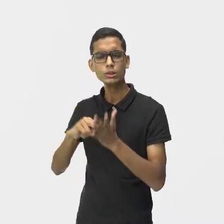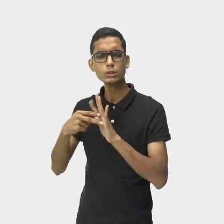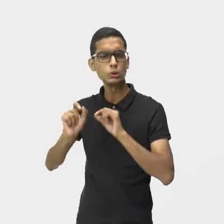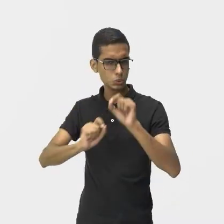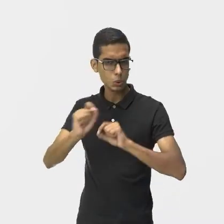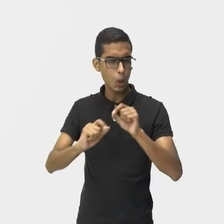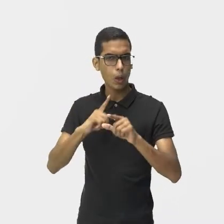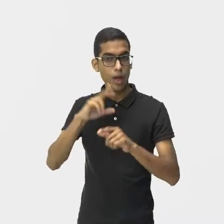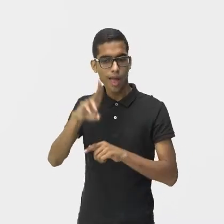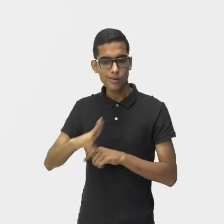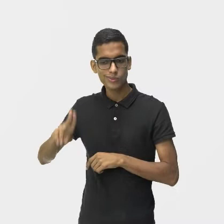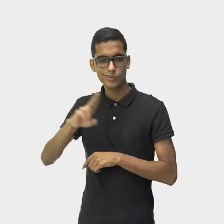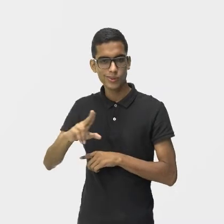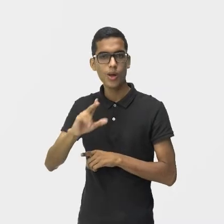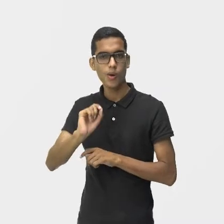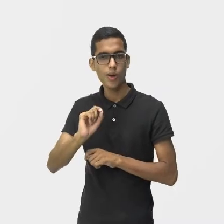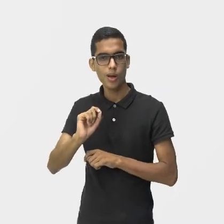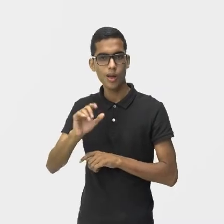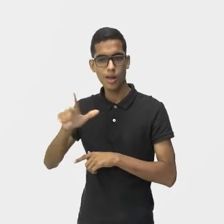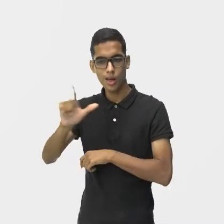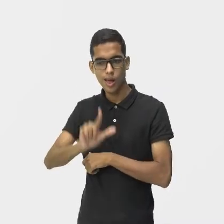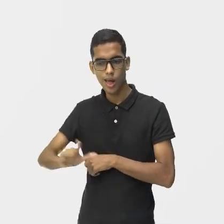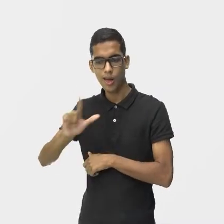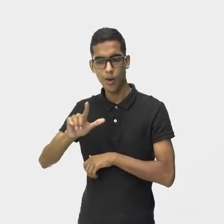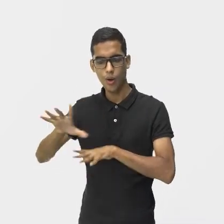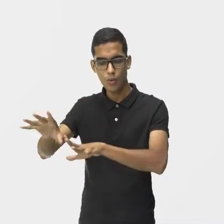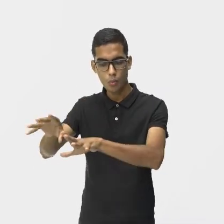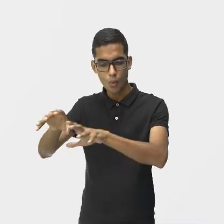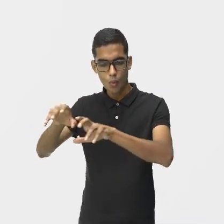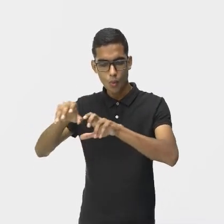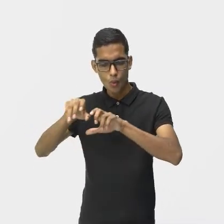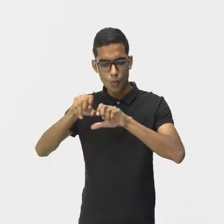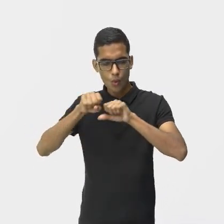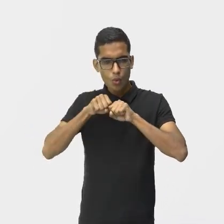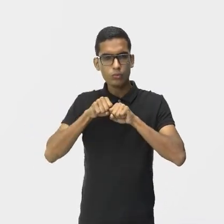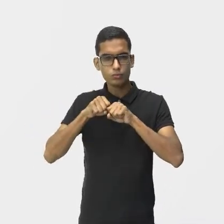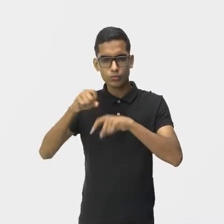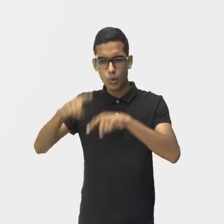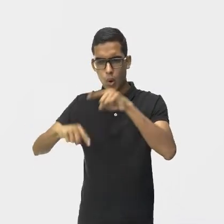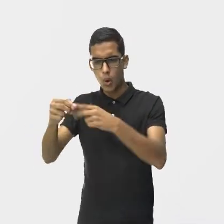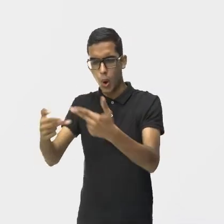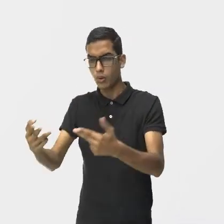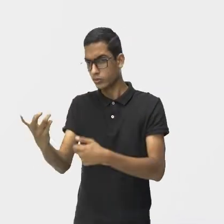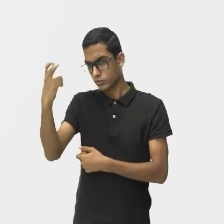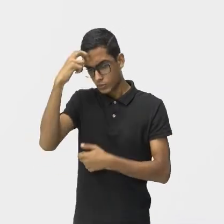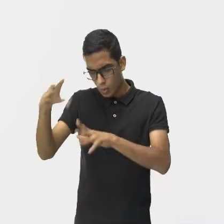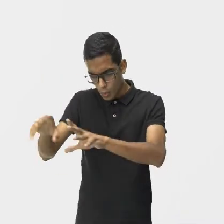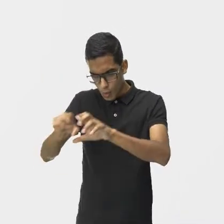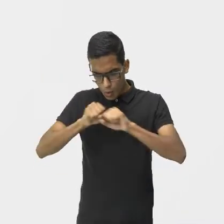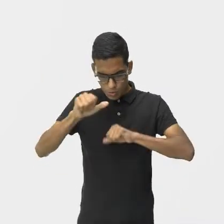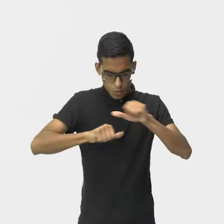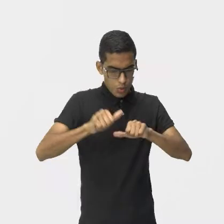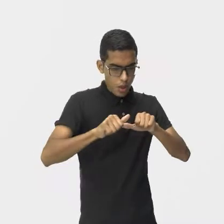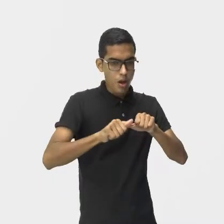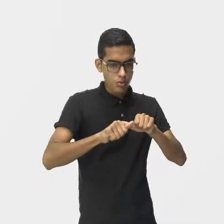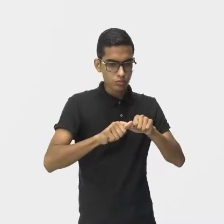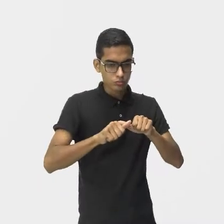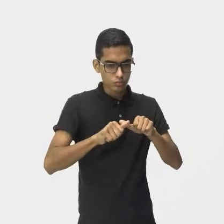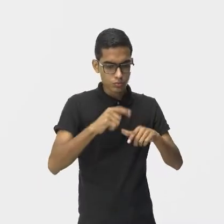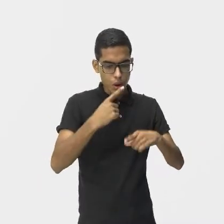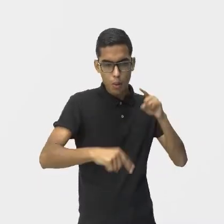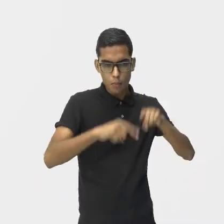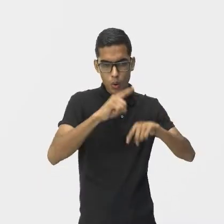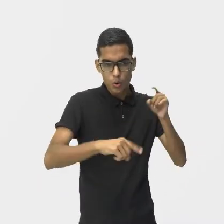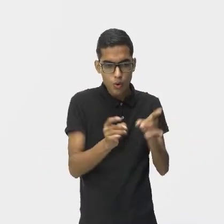produção industrial. Significa que se passou a produzir arte com a finalidade de